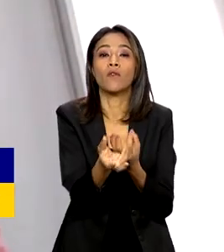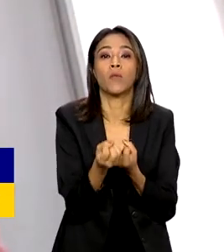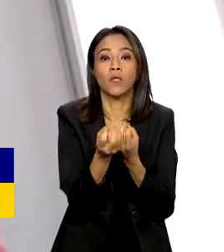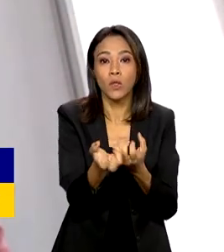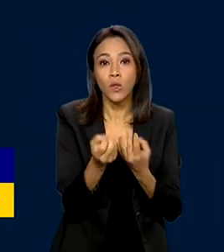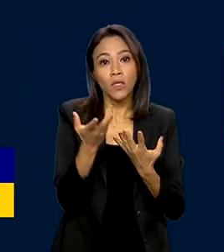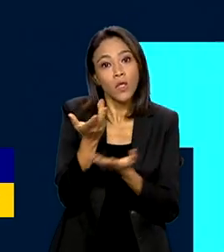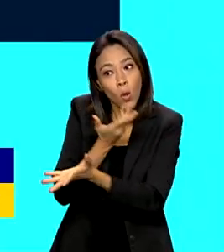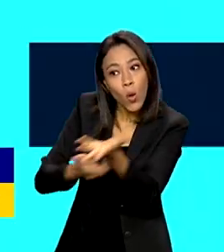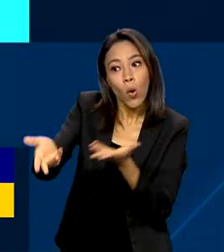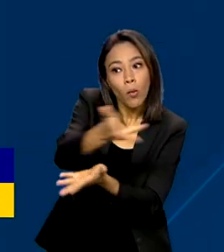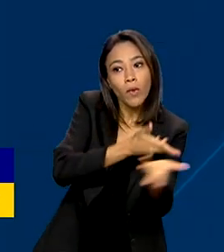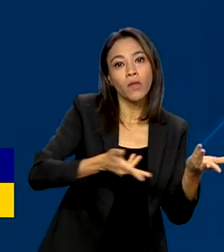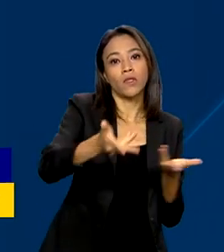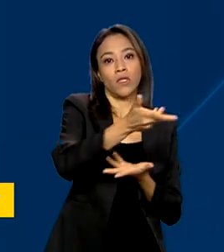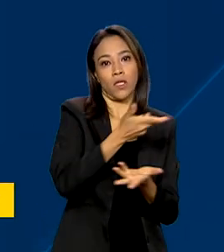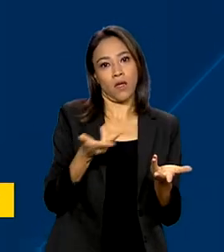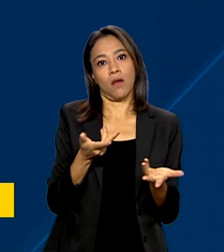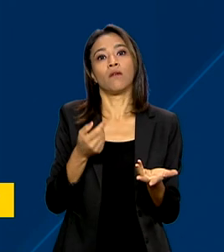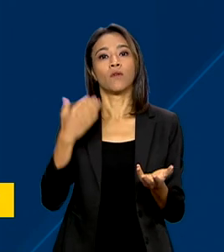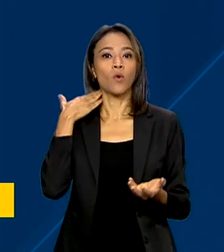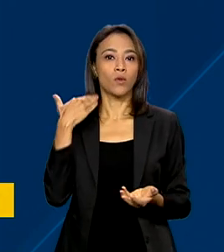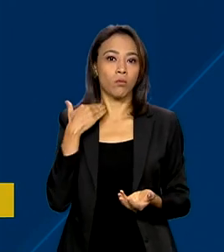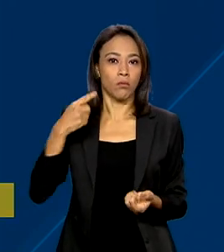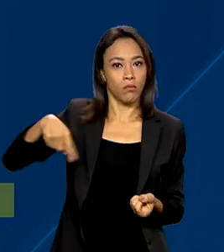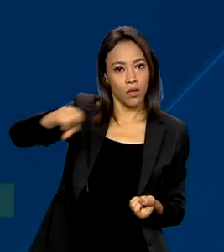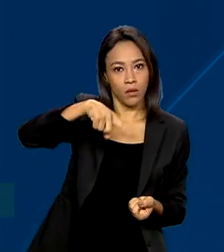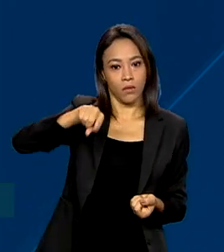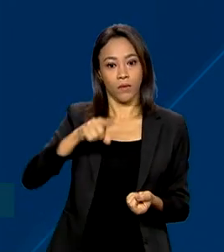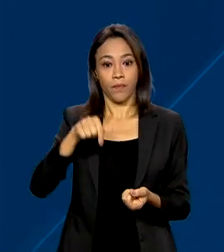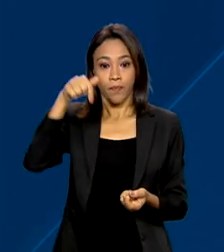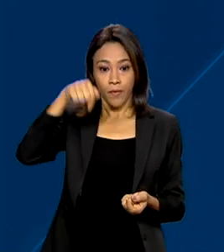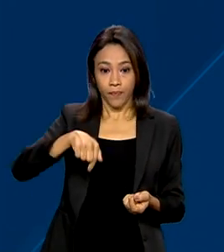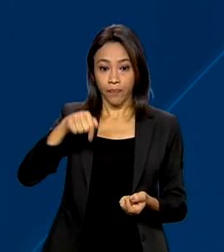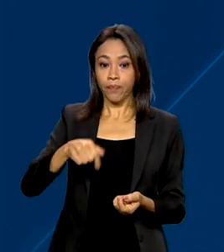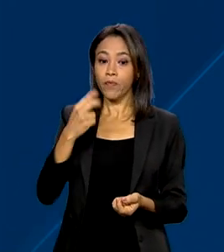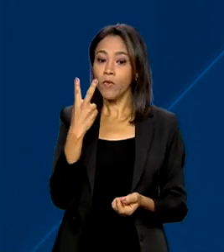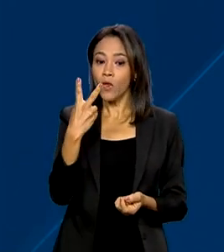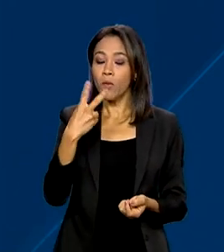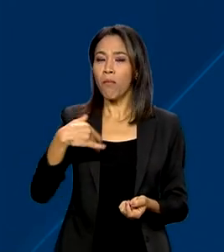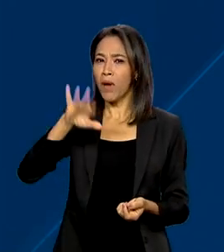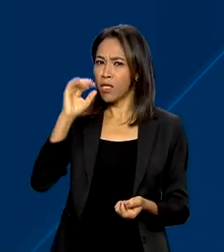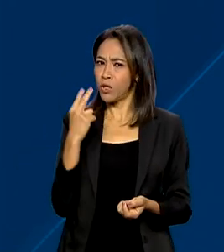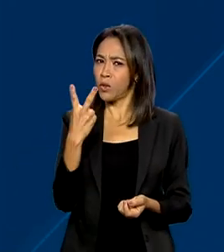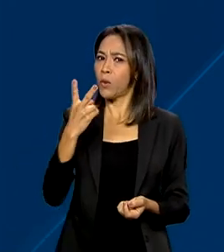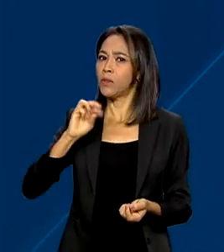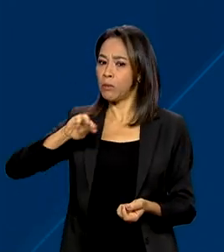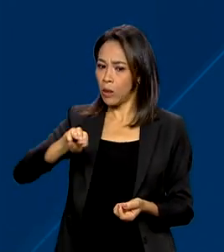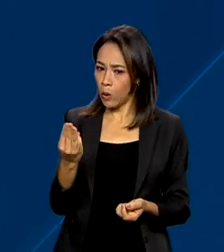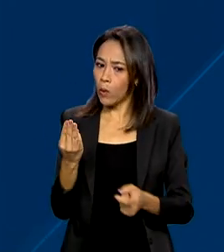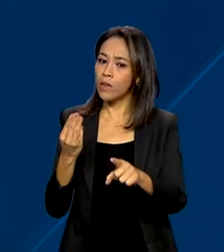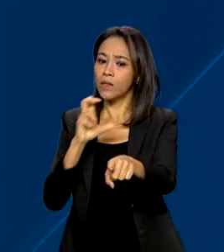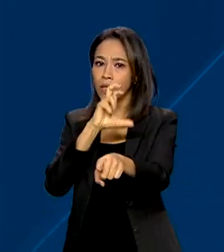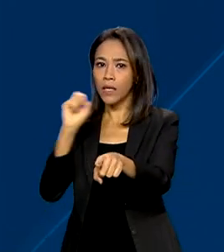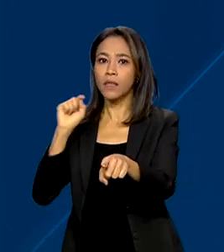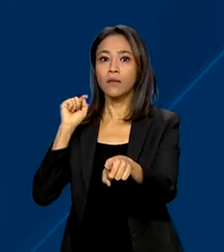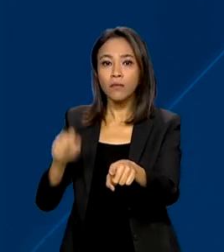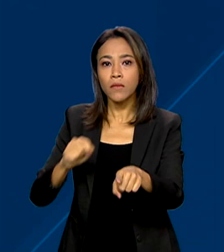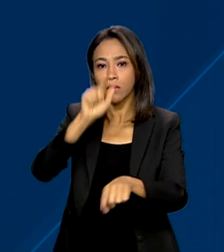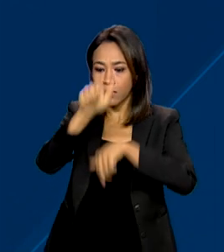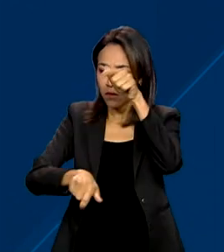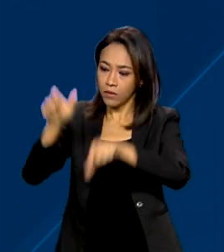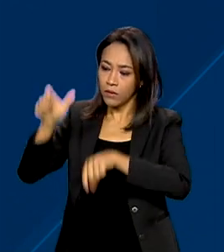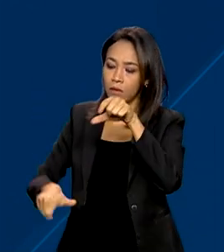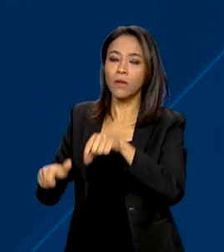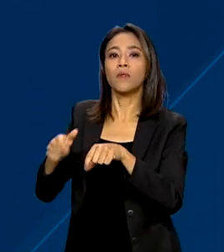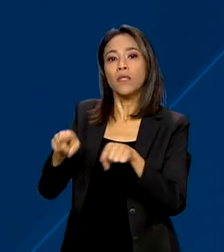compartilha com os bancos. Só em abril deste ano foram mais de 2 milhões e 500 mil transações entre pessoas e empresas por meio